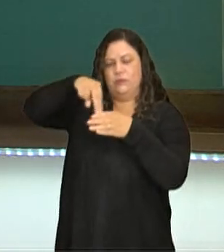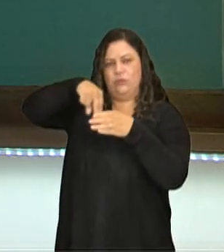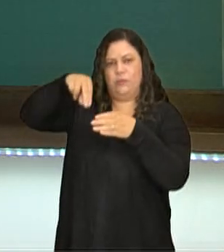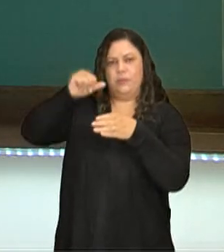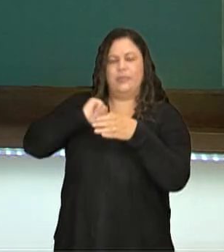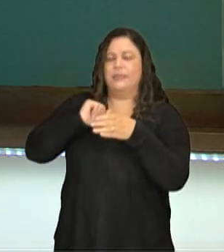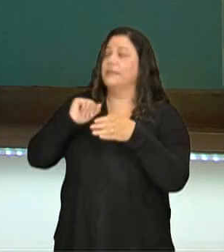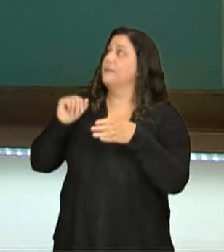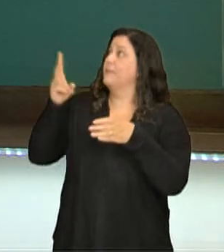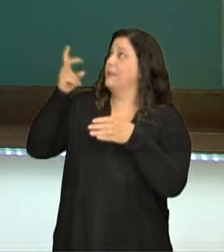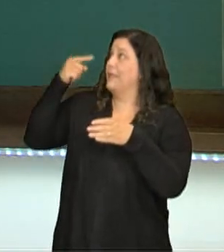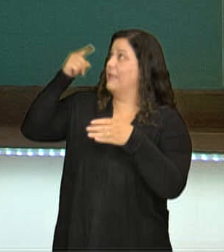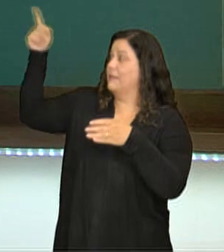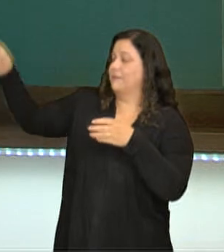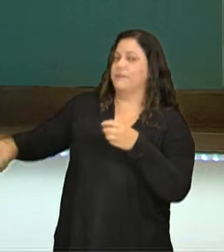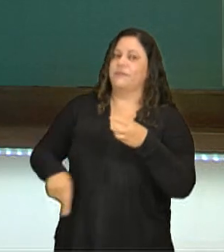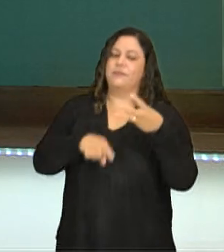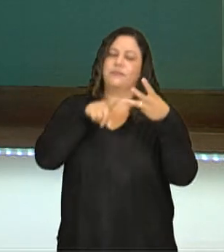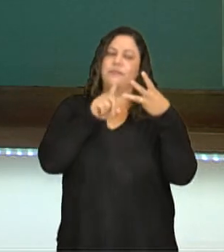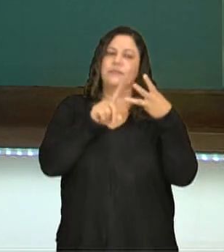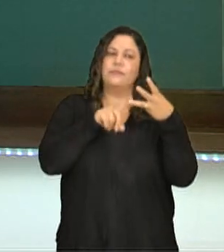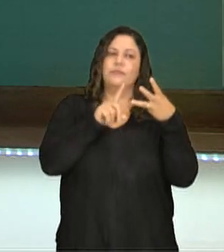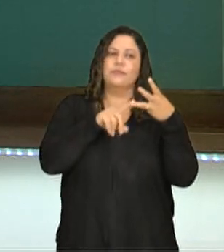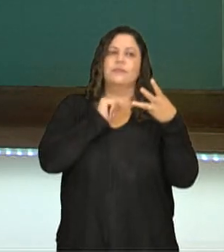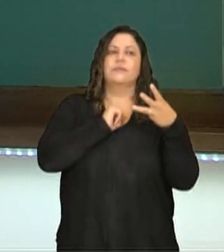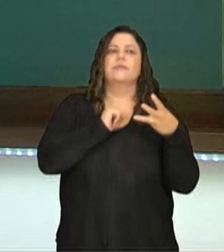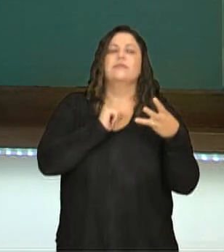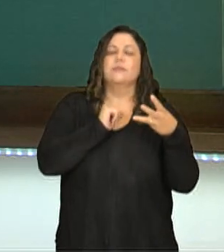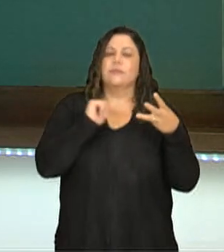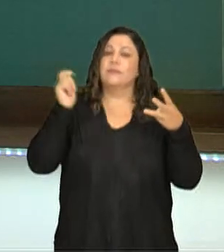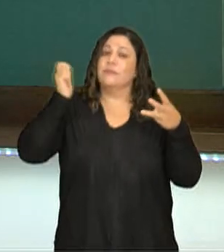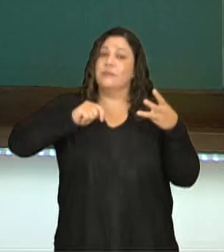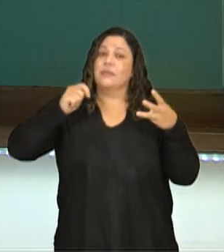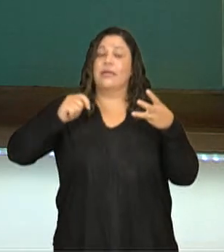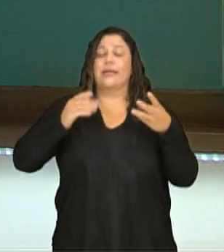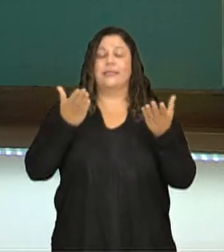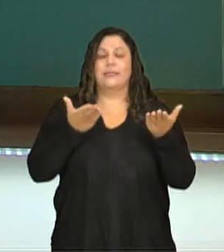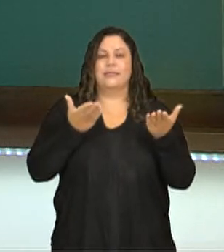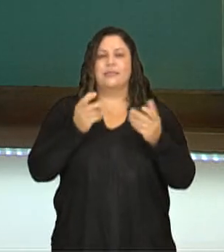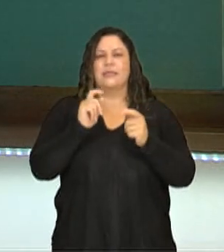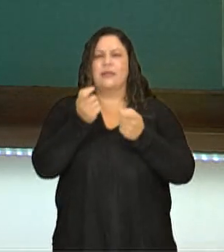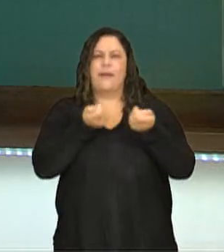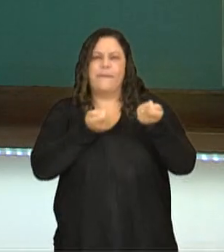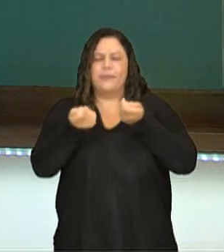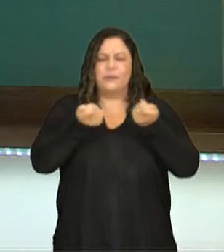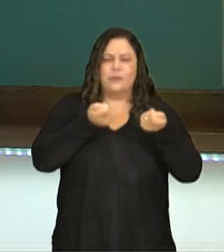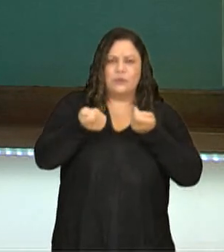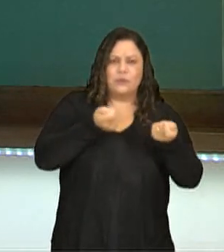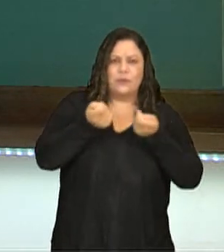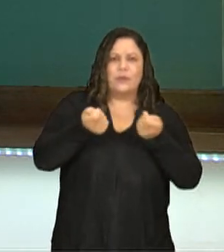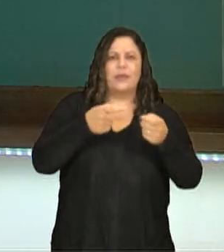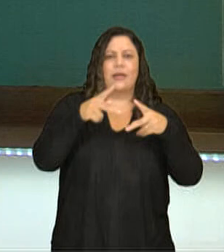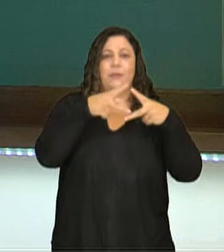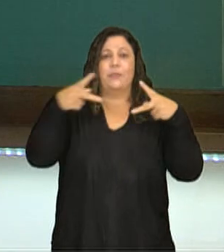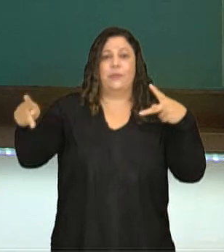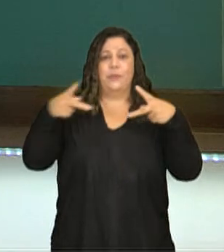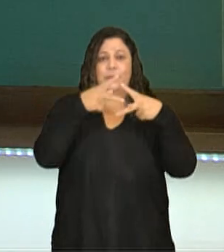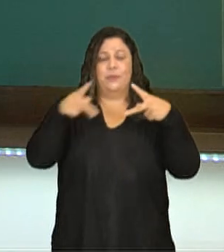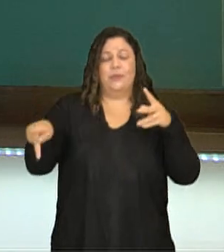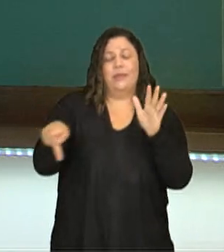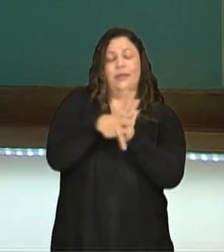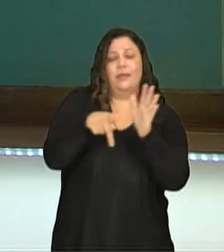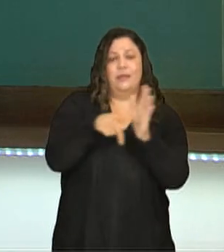acontecer. E temos também a endocitose, que ela vai ser mediada pelo quê? Por proteínas específicas